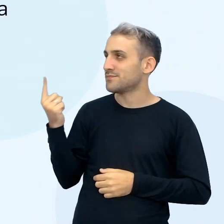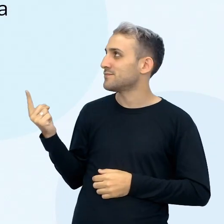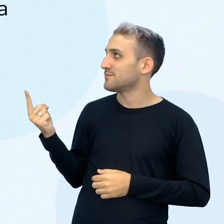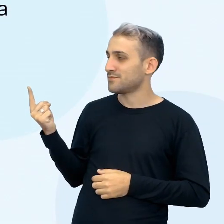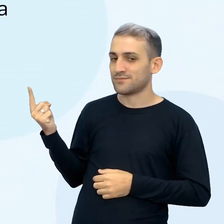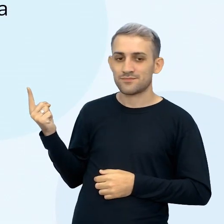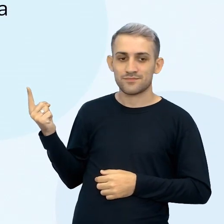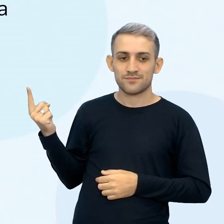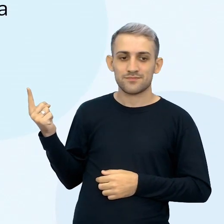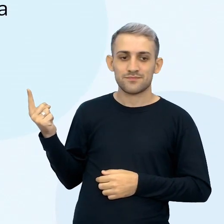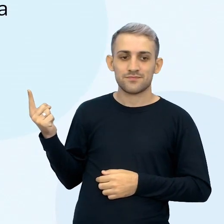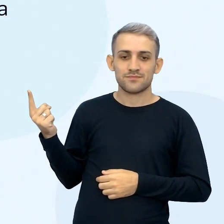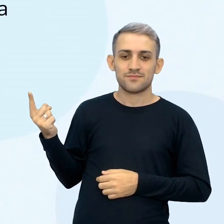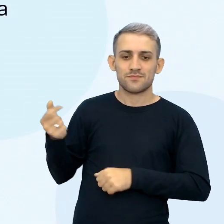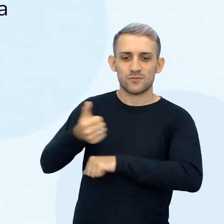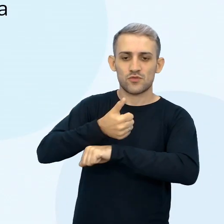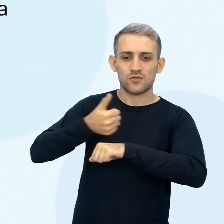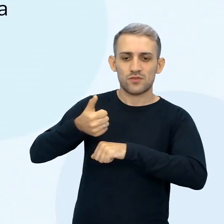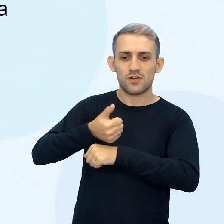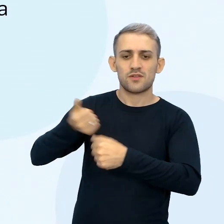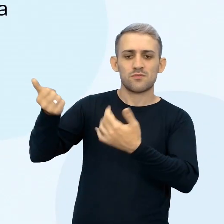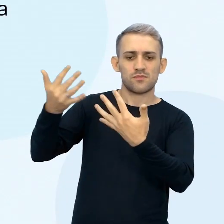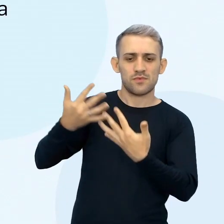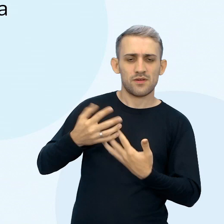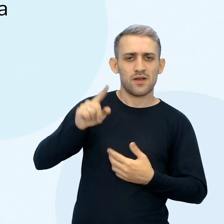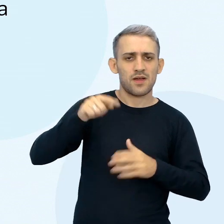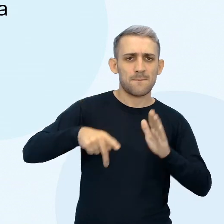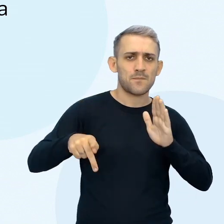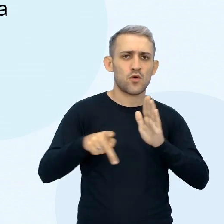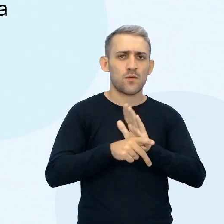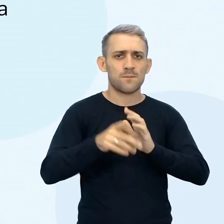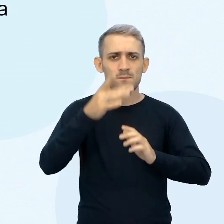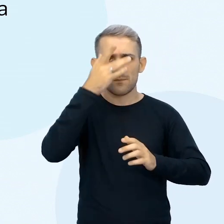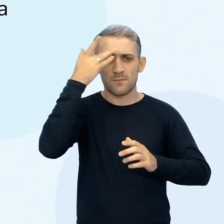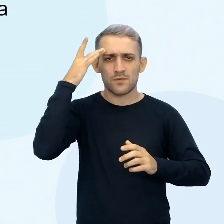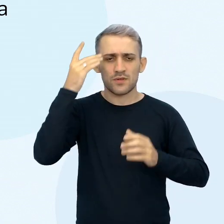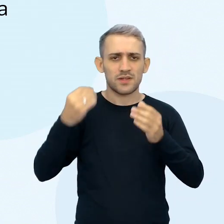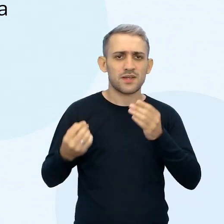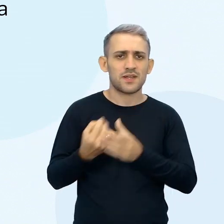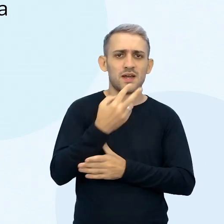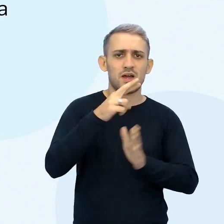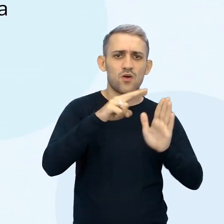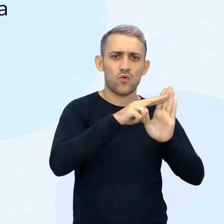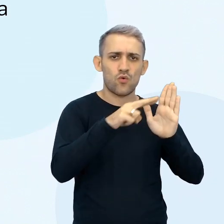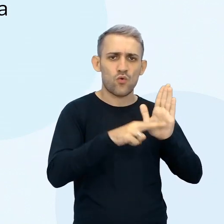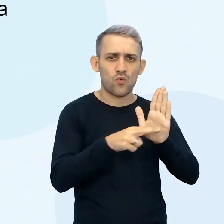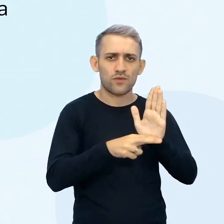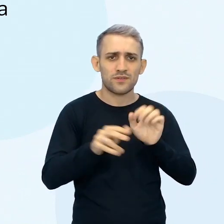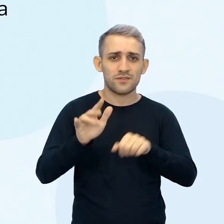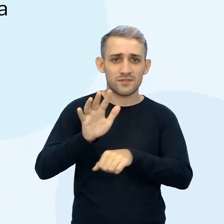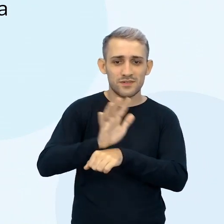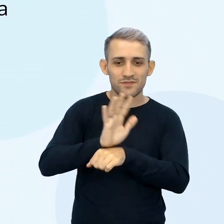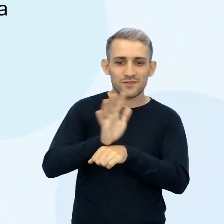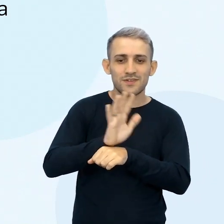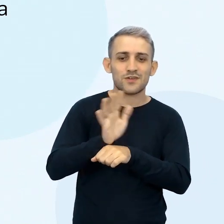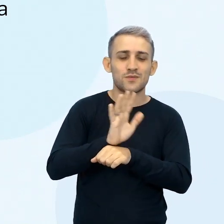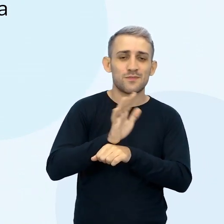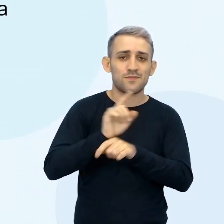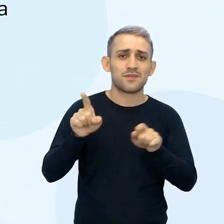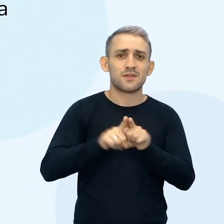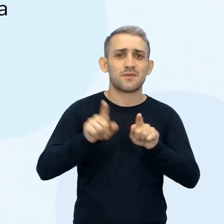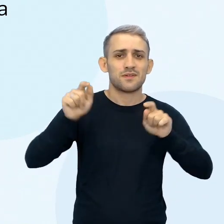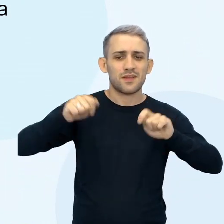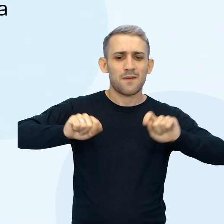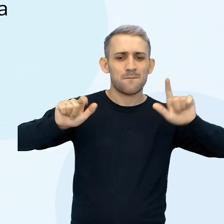palavra roteirista ou argumentista é o responsável pela elaboração de roteiros de filmes, inclusive documentários,